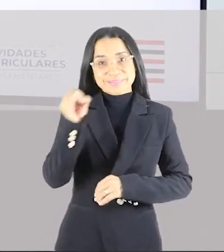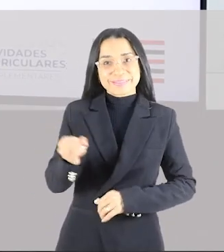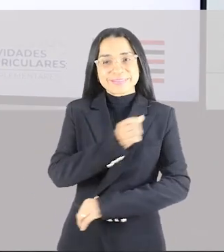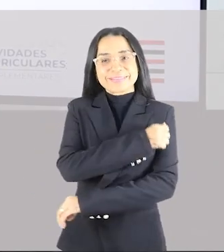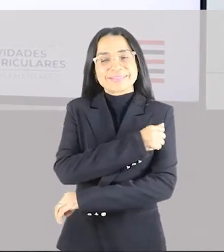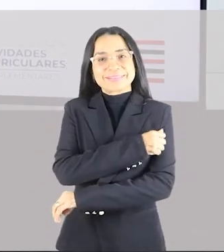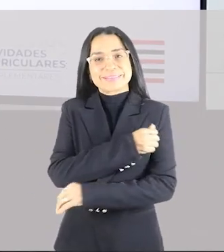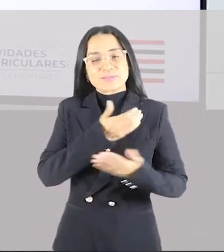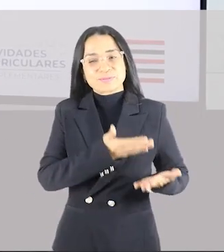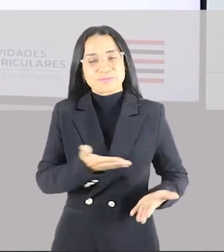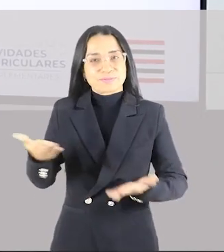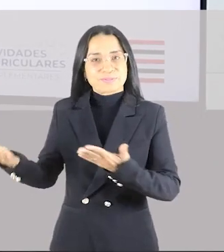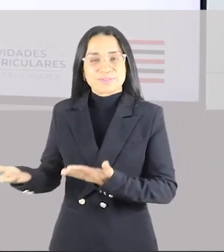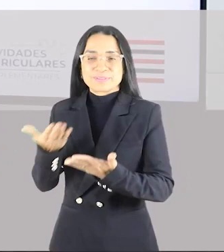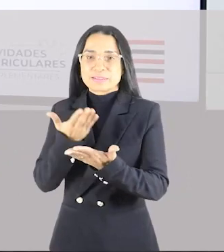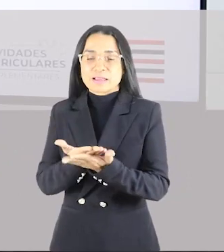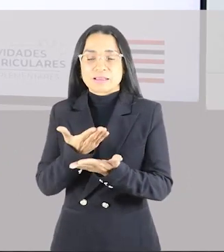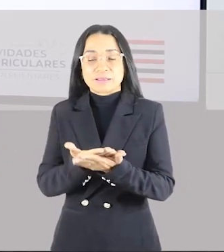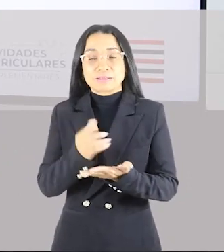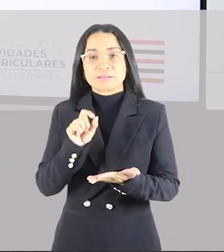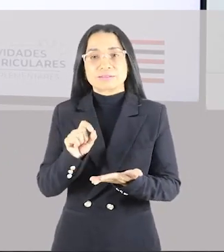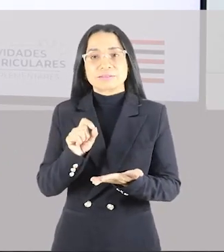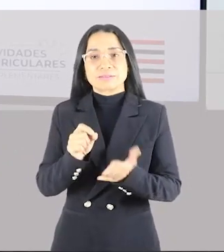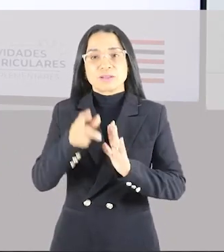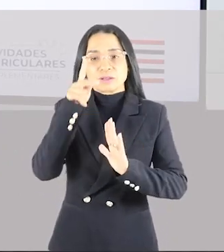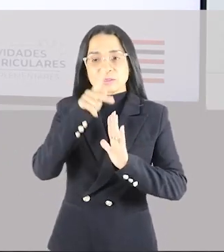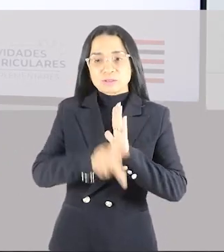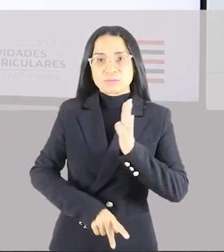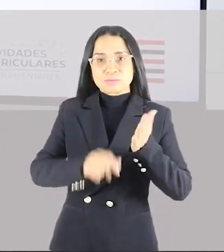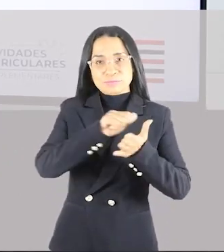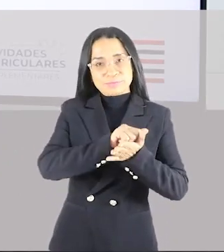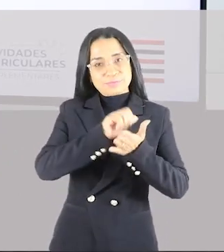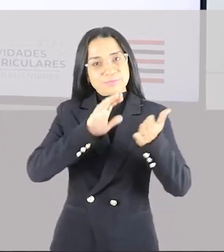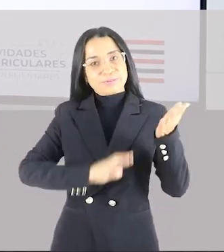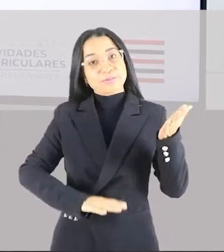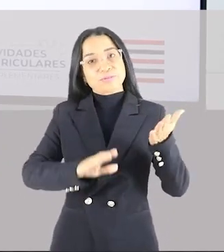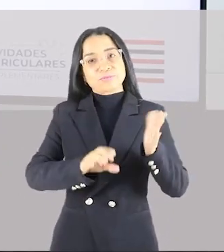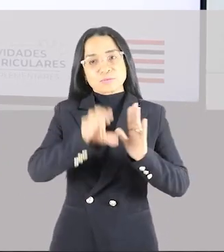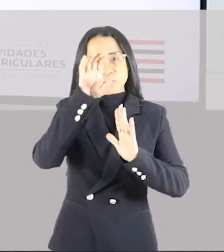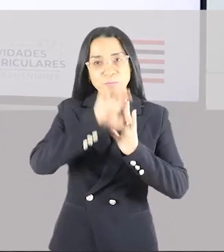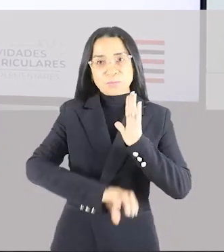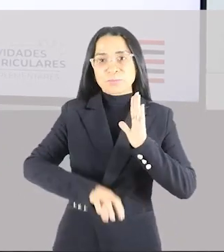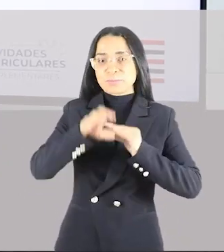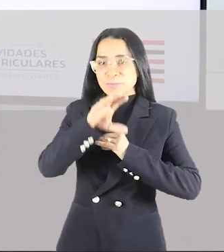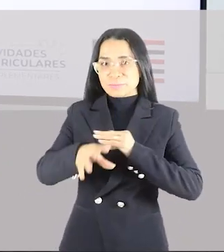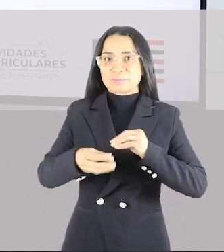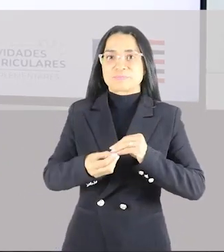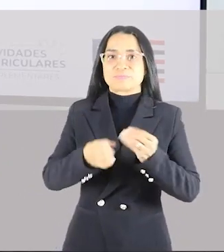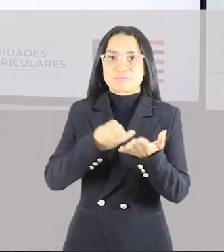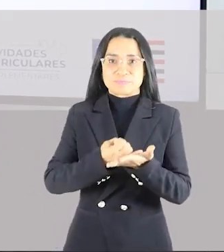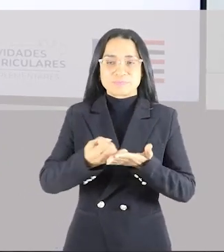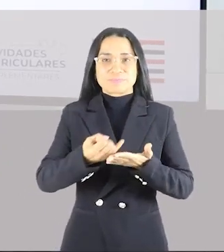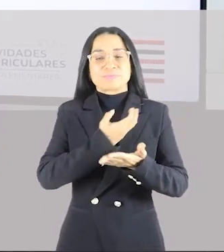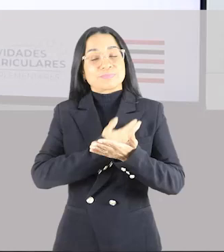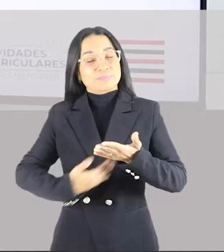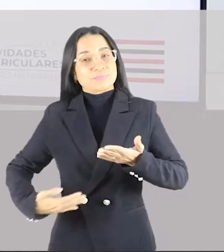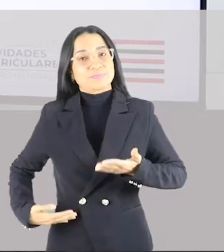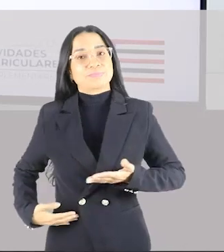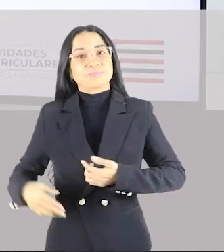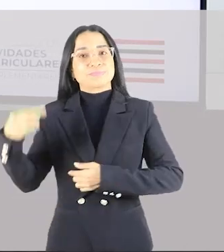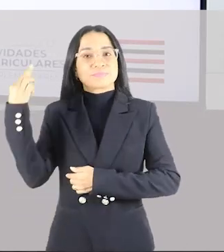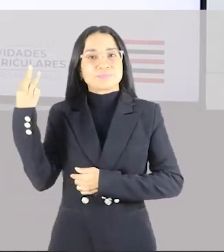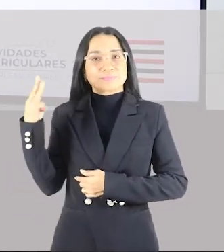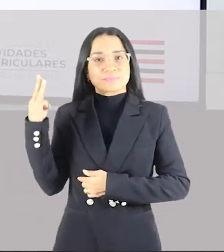Olá, estudante! Seja bem-vindo a mais uma aula do projeto Atividades Curriculares Complementares, uma iniciativa do Governo do Estado do